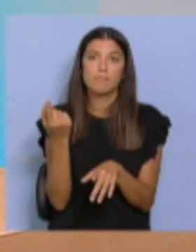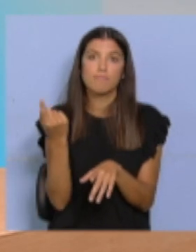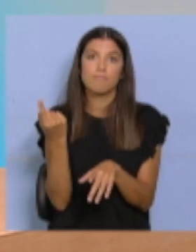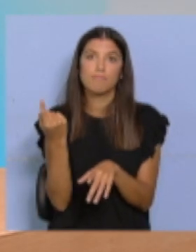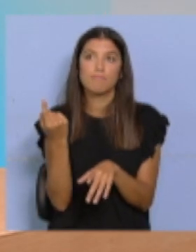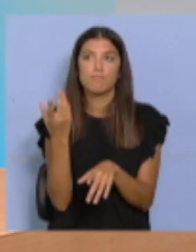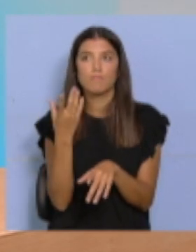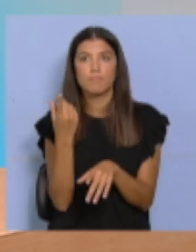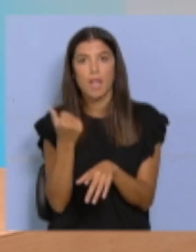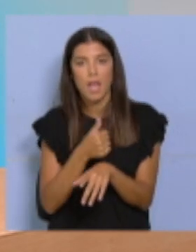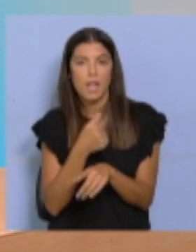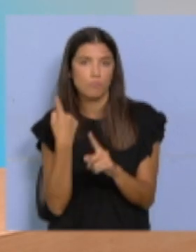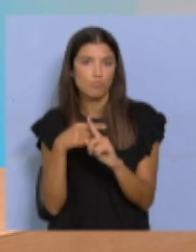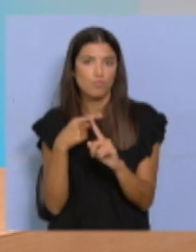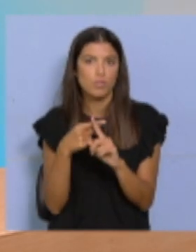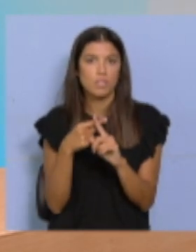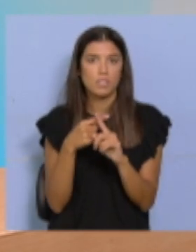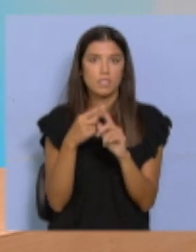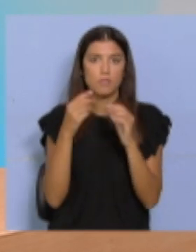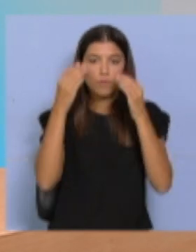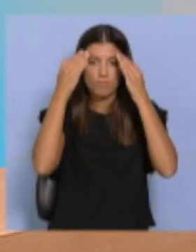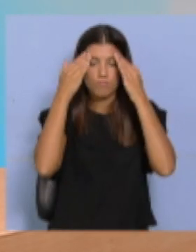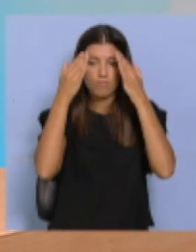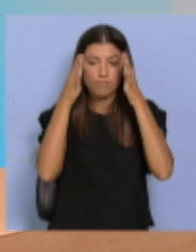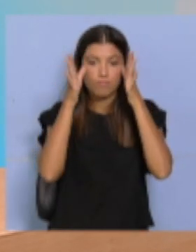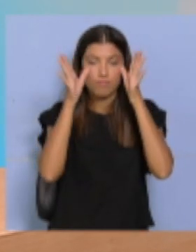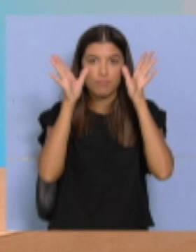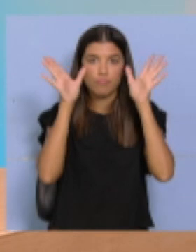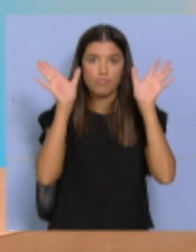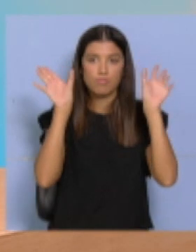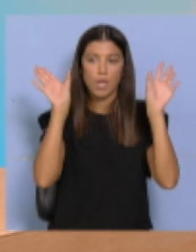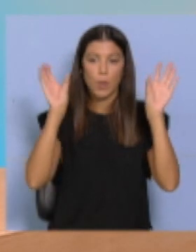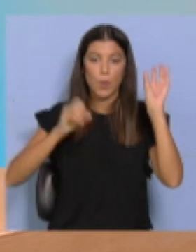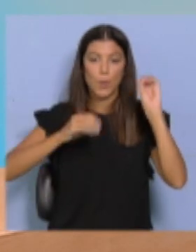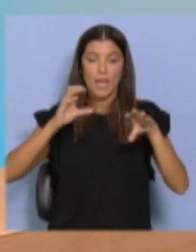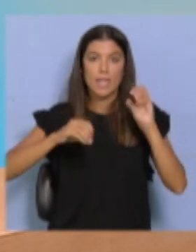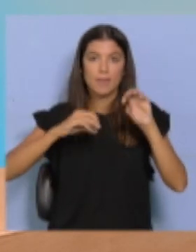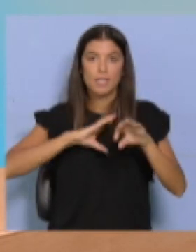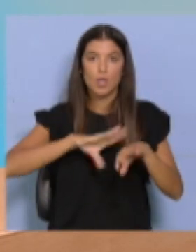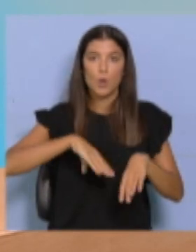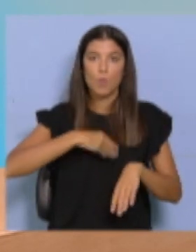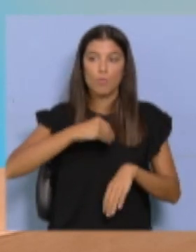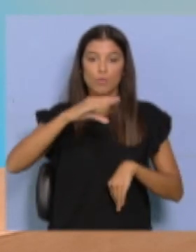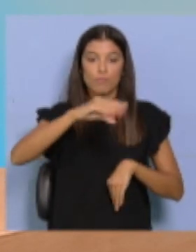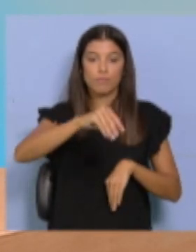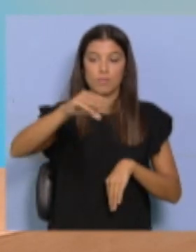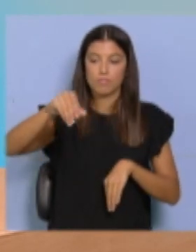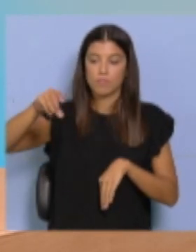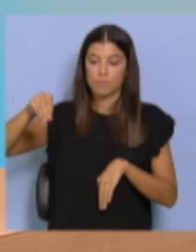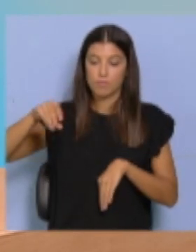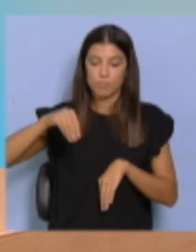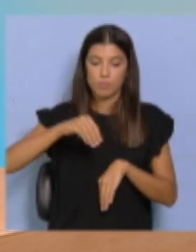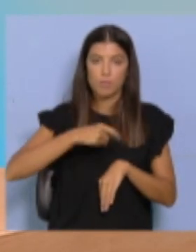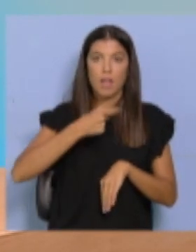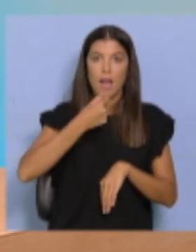alargarmos o leque a tudo aquilo que acontece no mundo. E quando a gente começa a olhar a realidade do nosso mundo, tomamos conhecimento e consciência